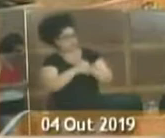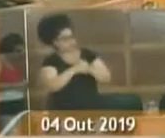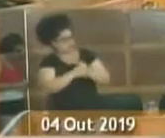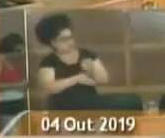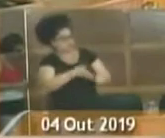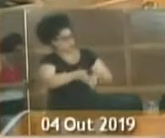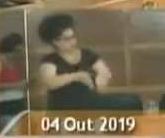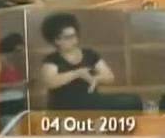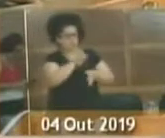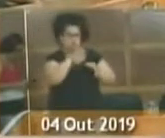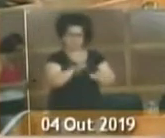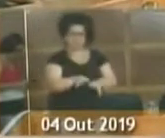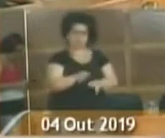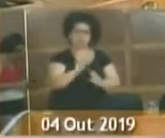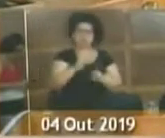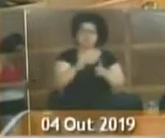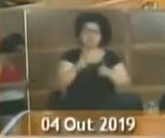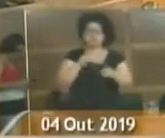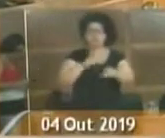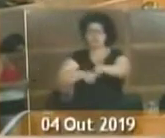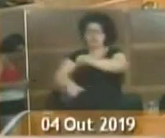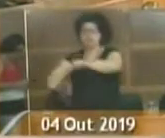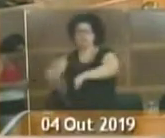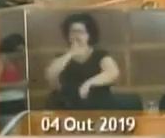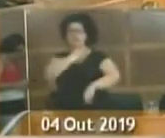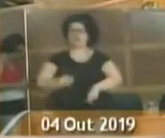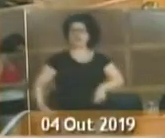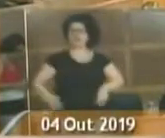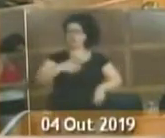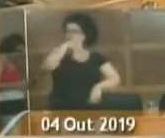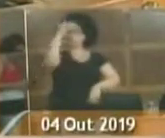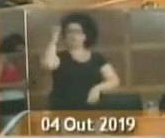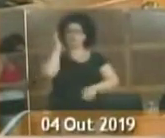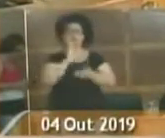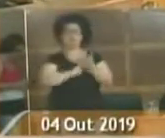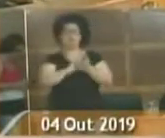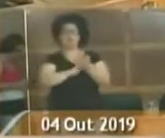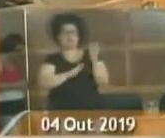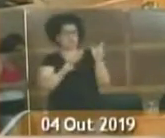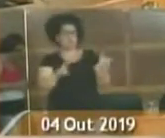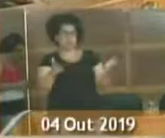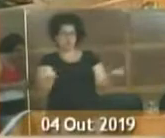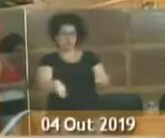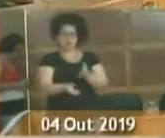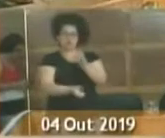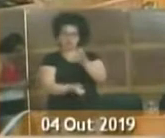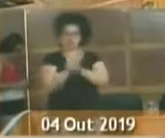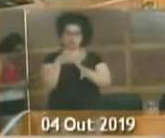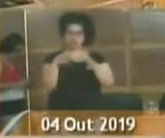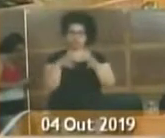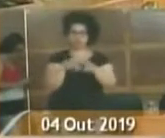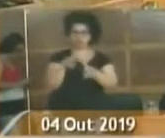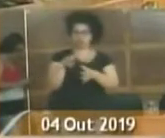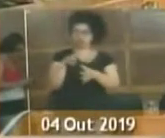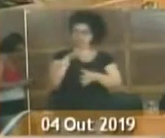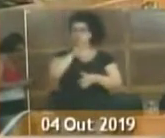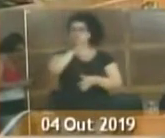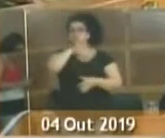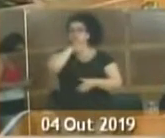entra prefeito, sai, volta, e ninguém viu. E a gente vem batalhando há muitos anos. Então, com esse